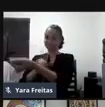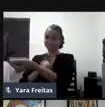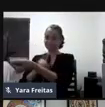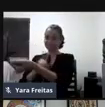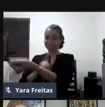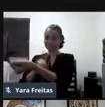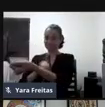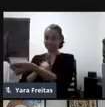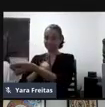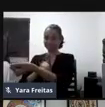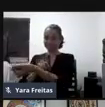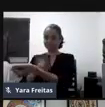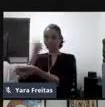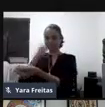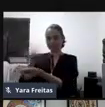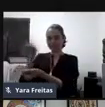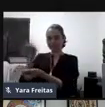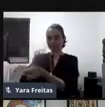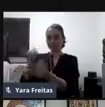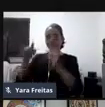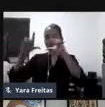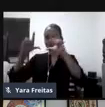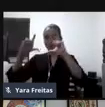Pode passar o slide, Mônica.